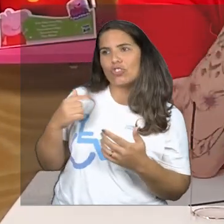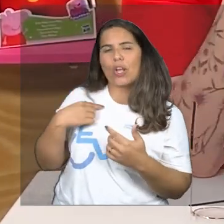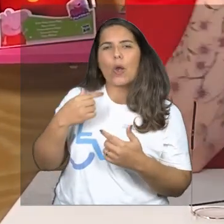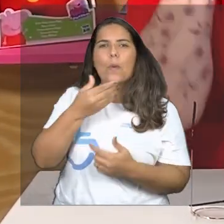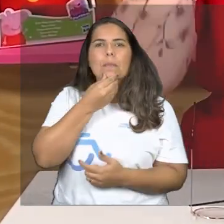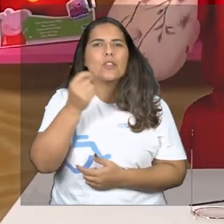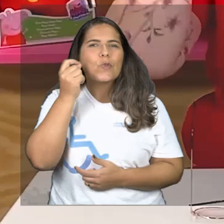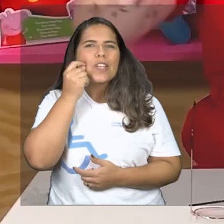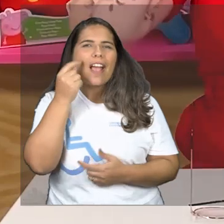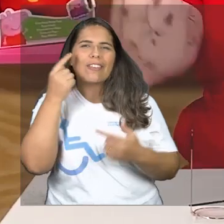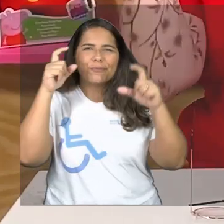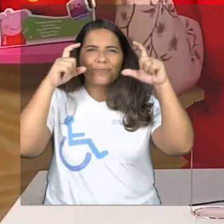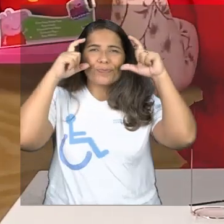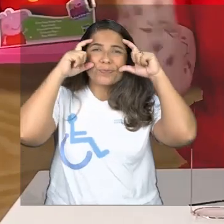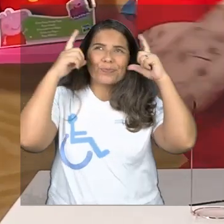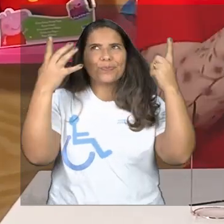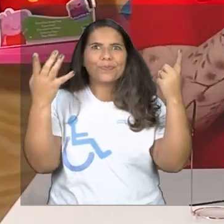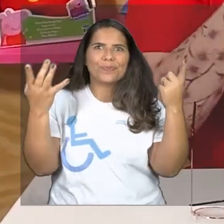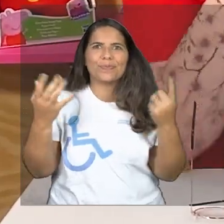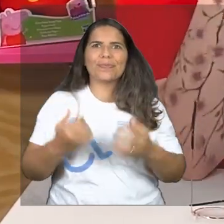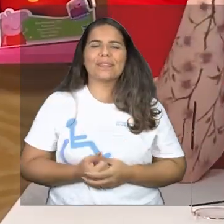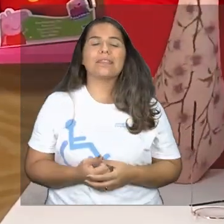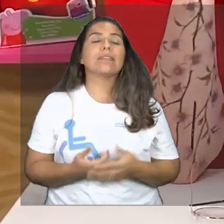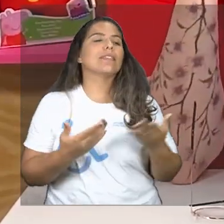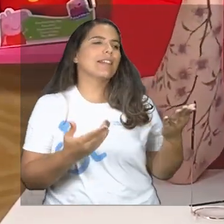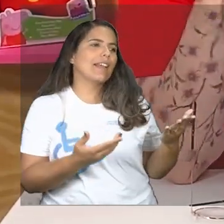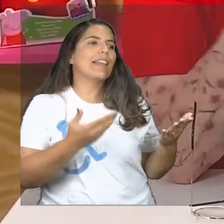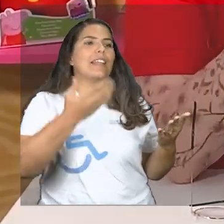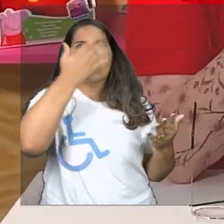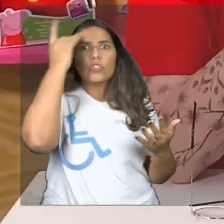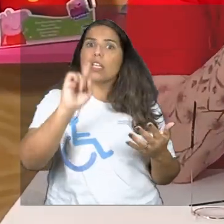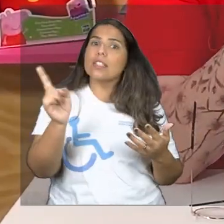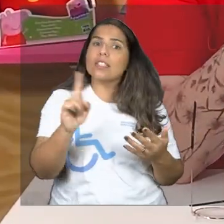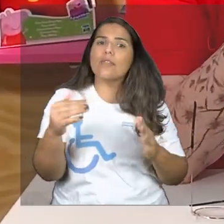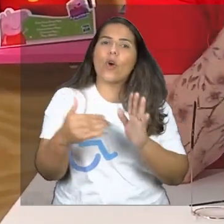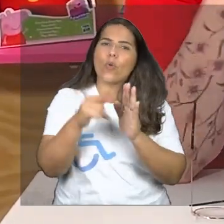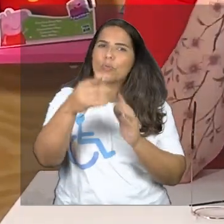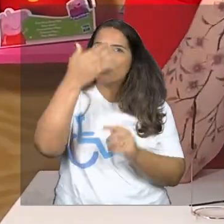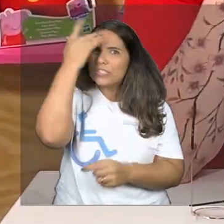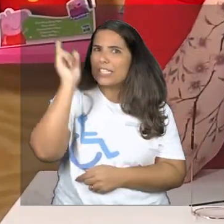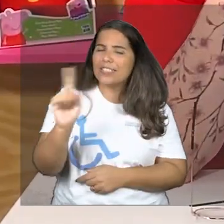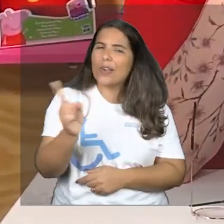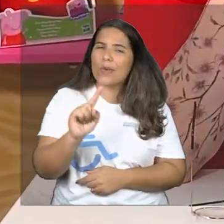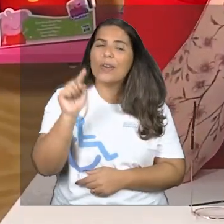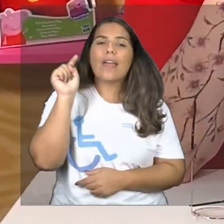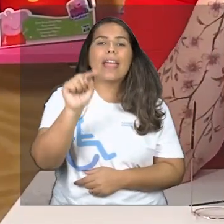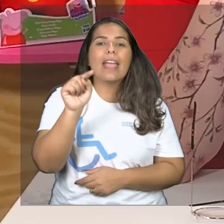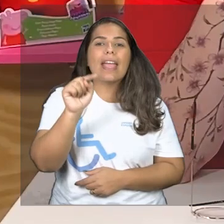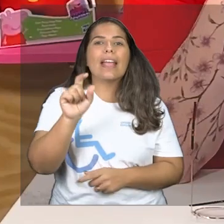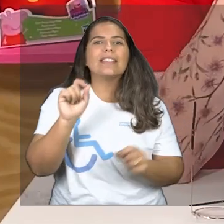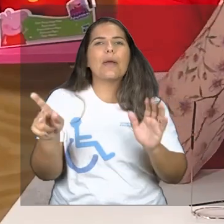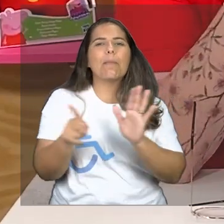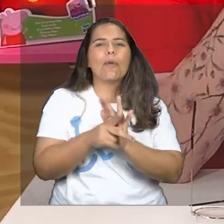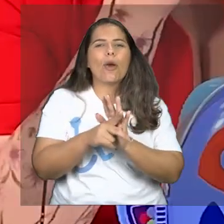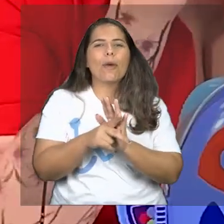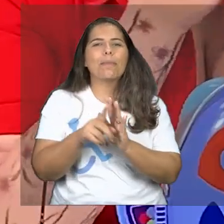aqui com a do Menino Gato, porque... E a gente não esqueceu, tá? A gente deixou ela por último, mas não é que a gente esqueceu, não. Essa aqui